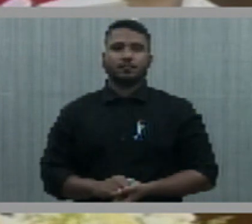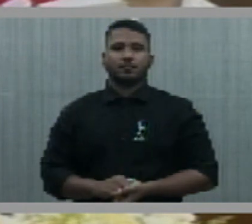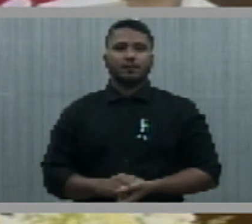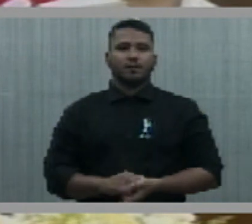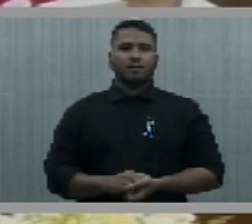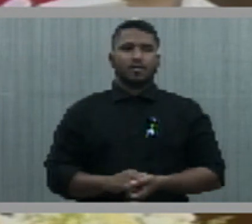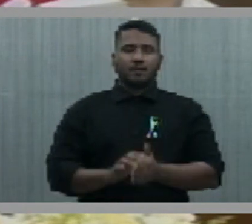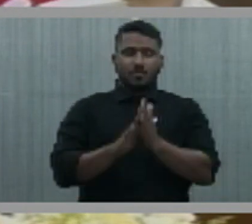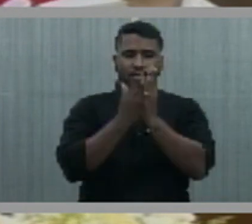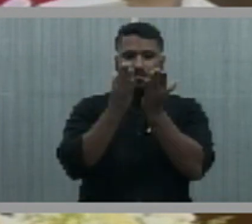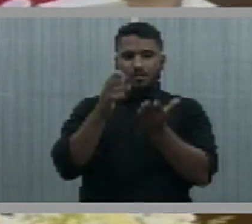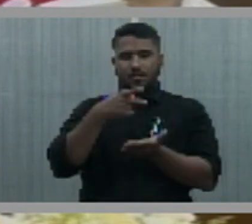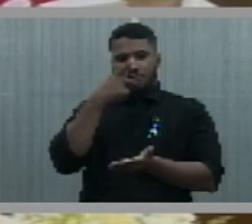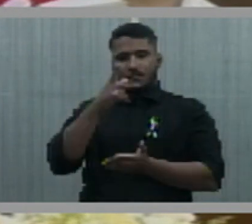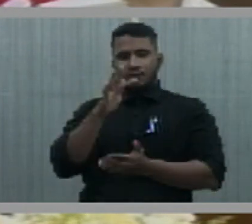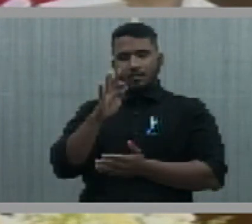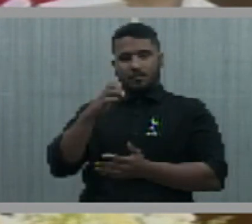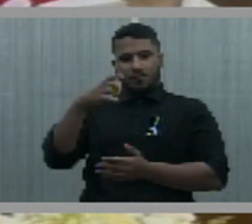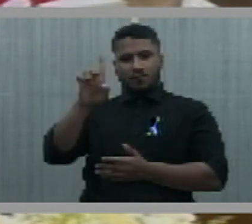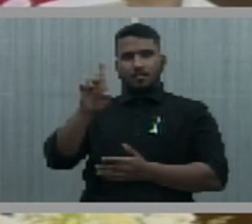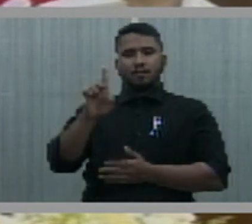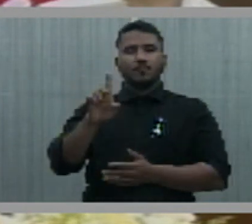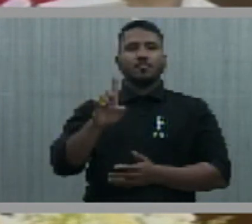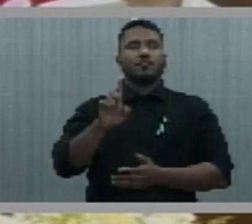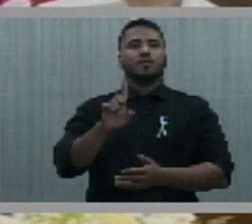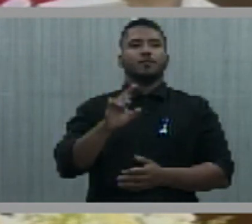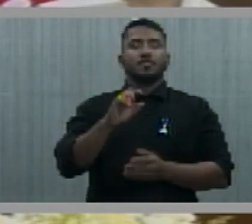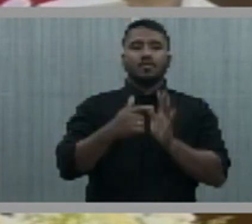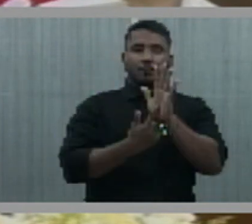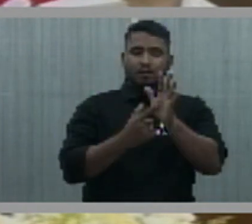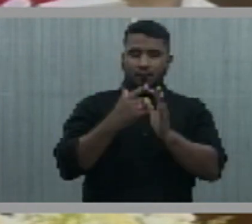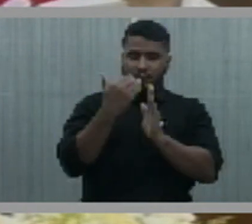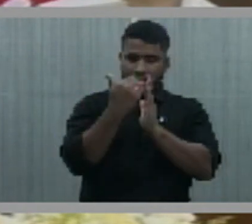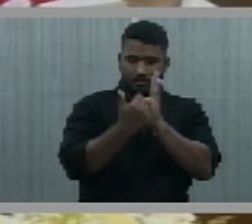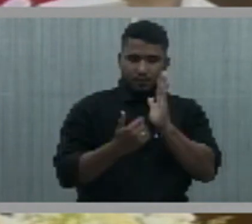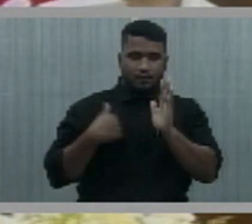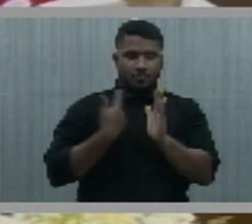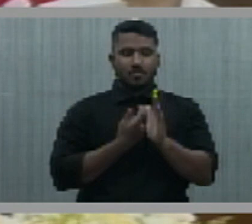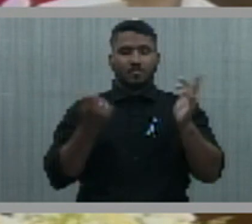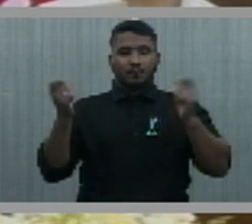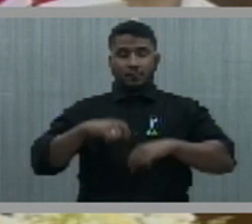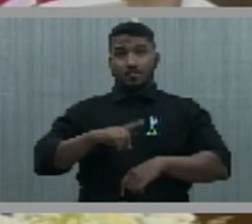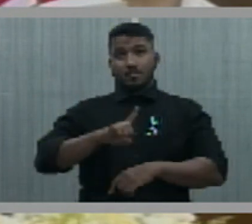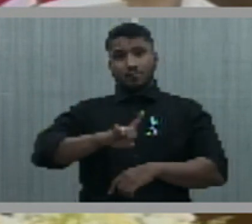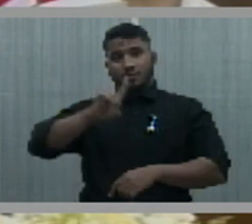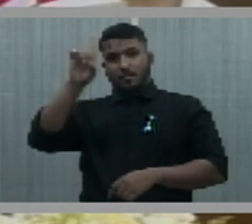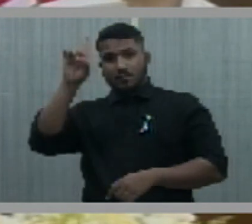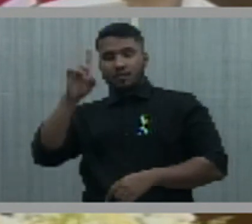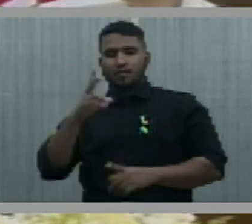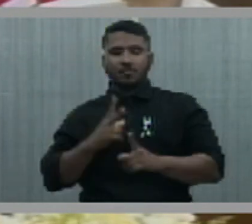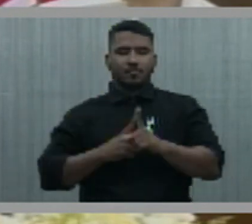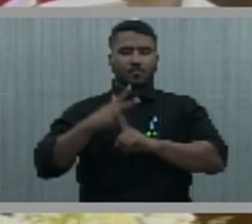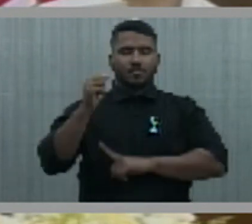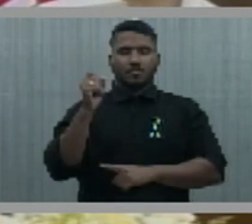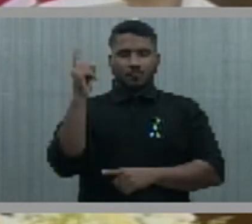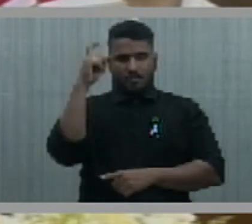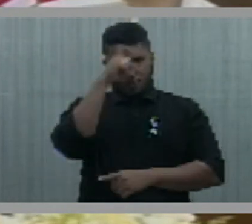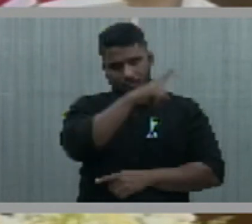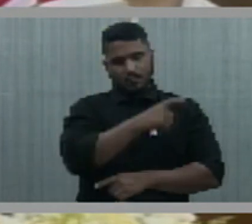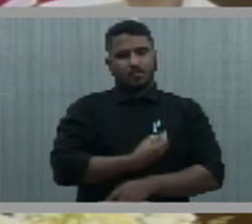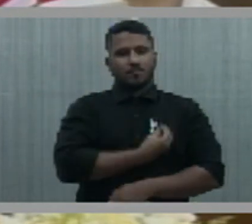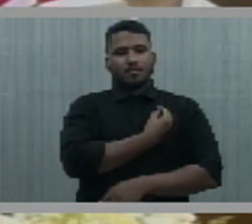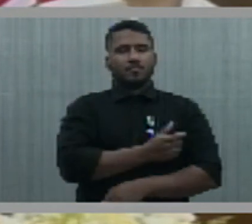Quando a Bíblia fala de fé, remete às condições para que possamos, em Deus, vencer as dificuldades que a